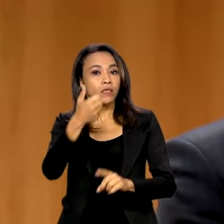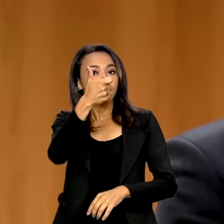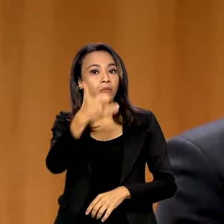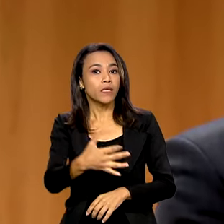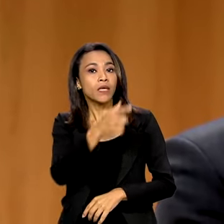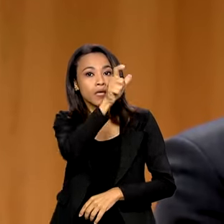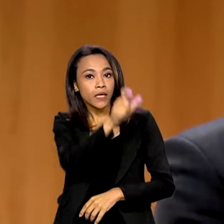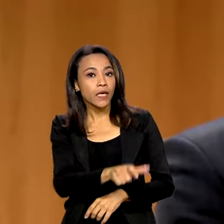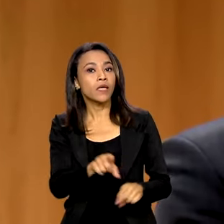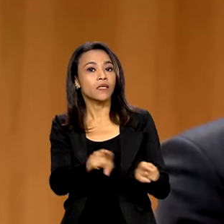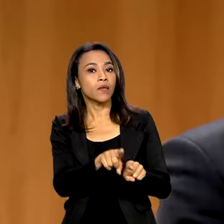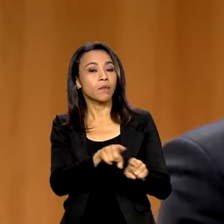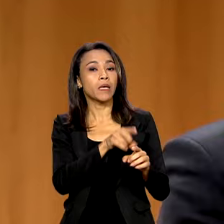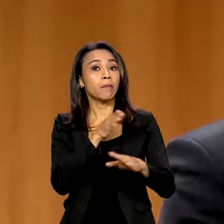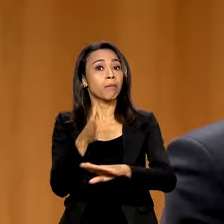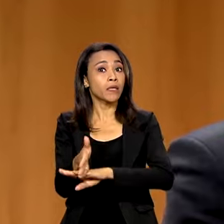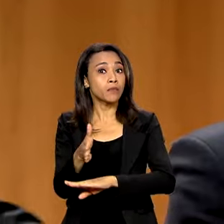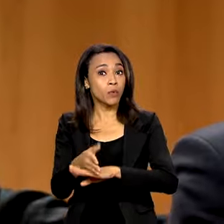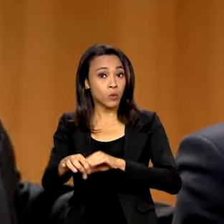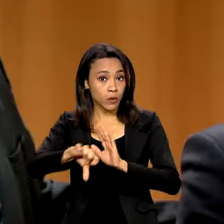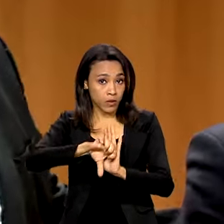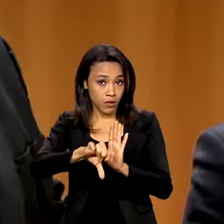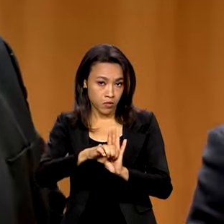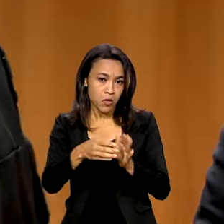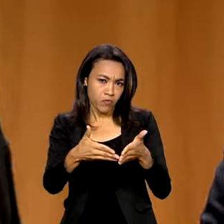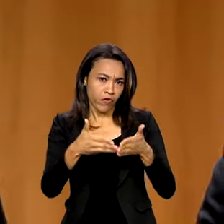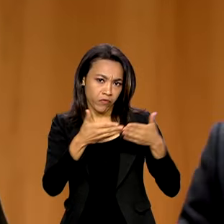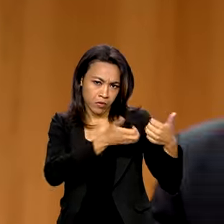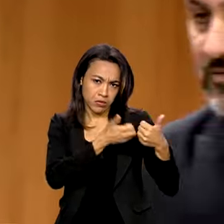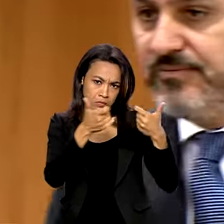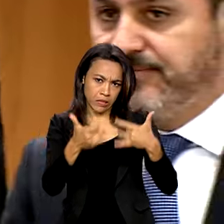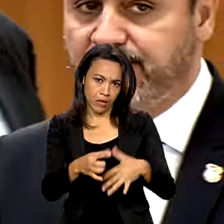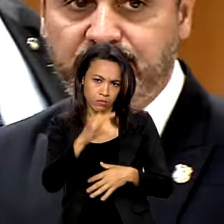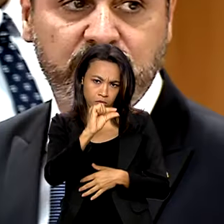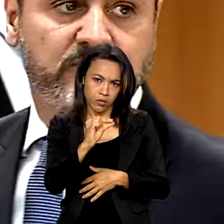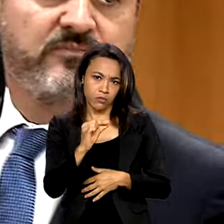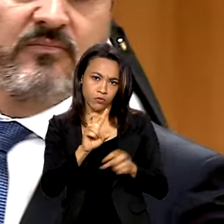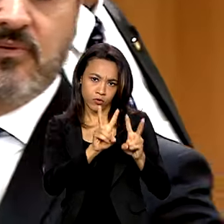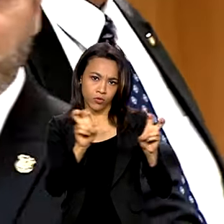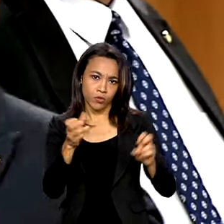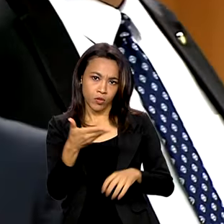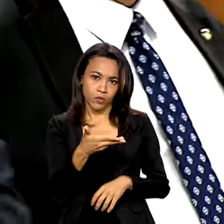planejamento do crime. Se o senhor puder falar um pouco disso, por favor. Ou o doutor Andrei.